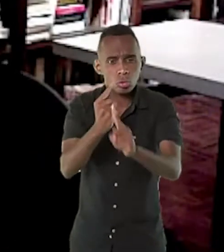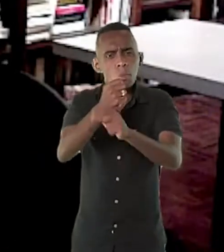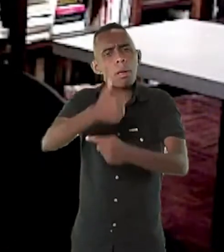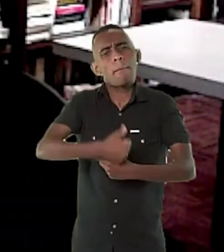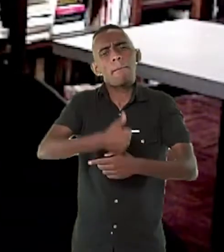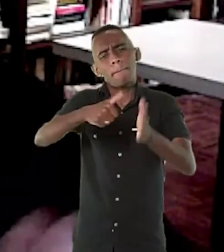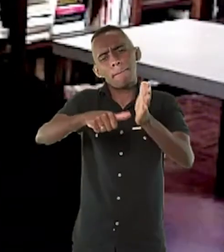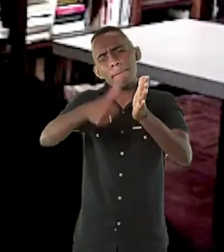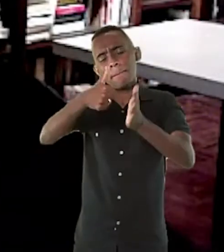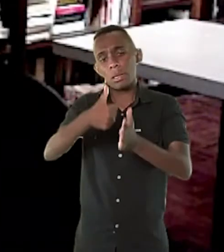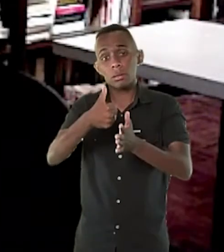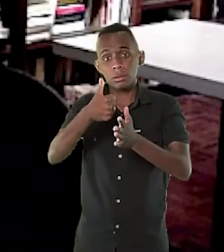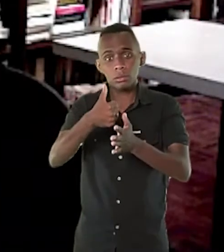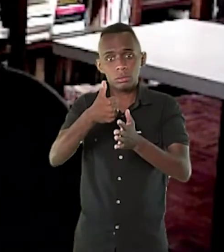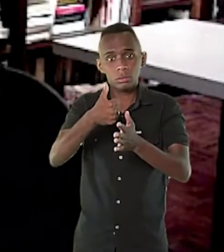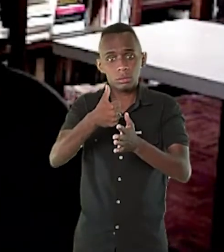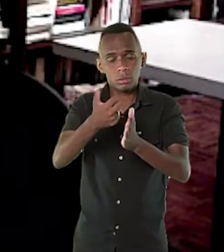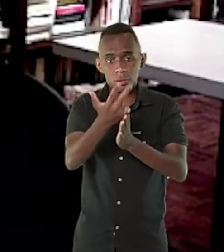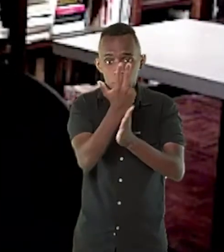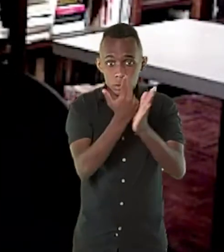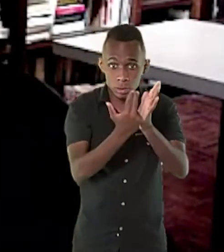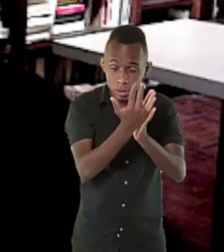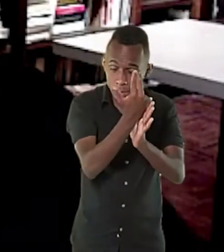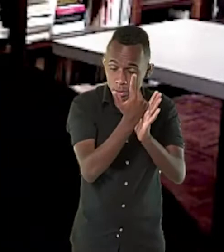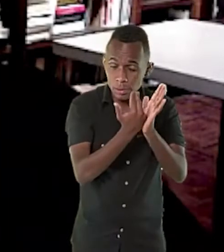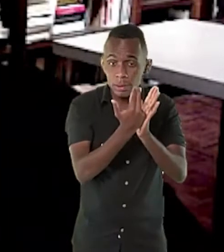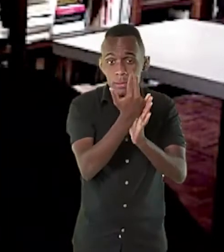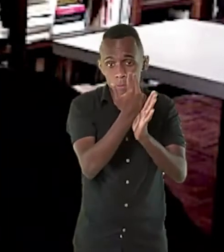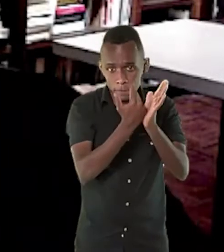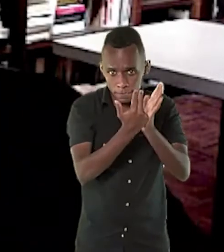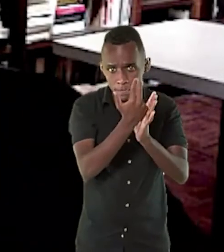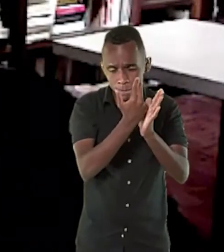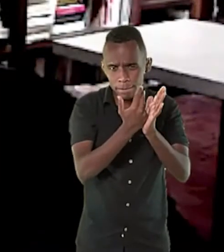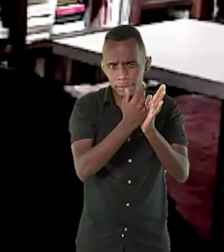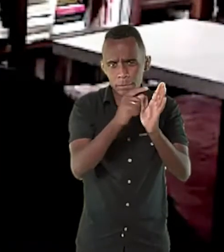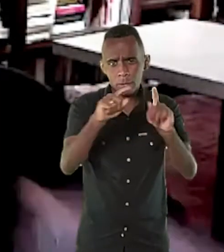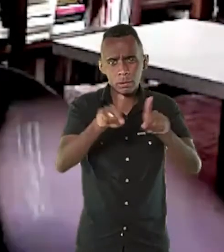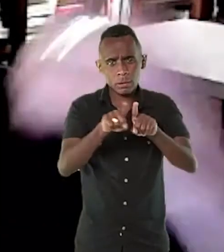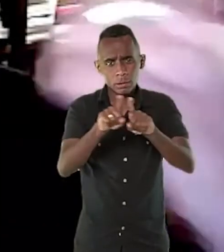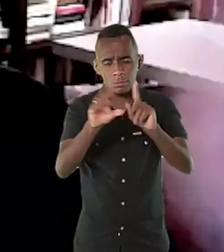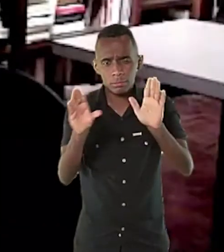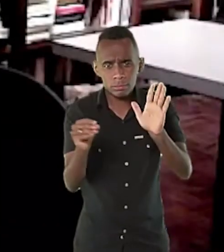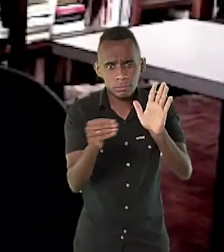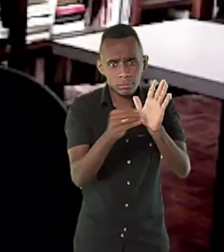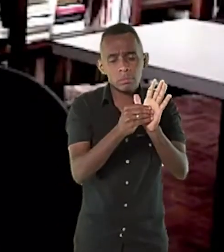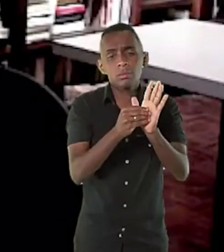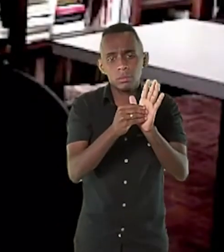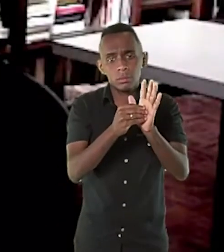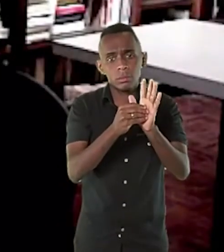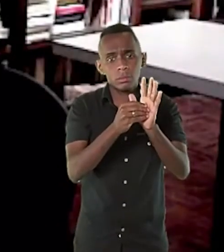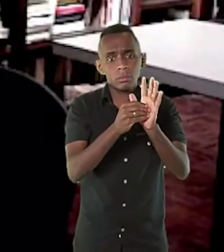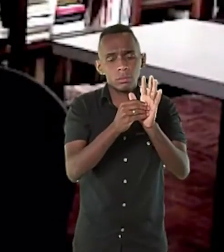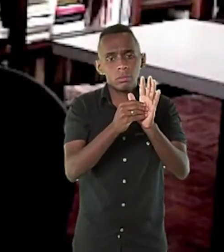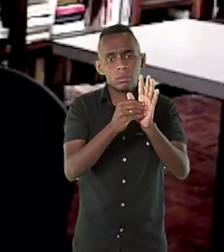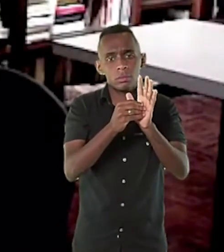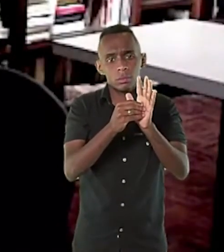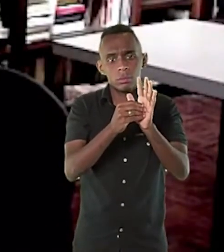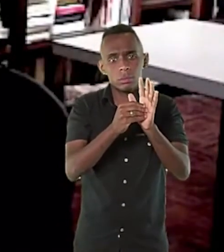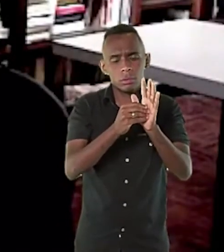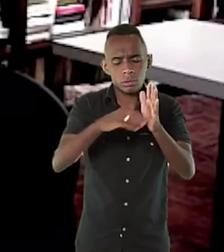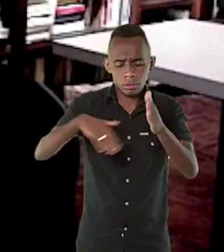identificação das imagens e etiquetar isso para dar o start